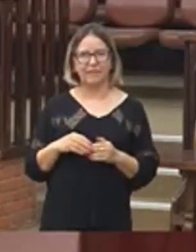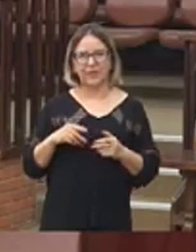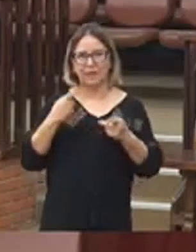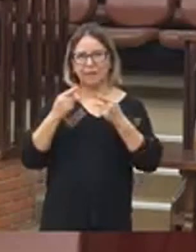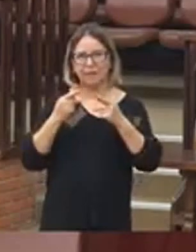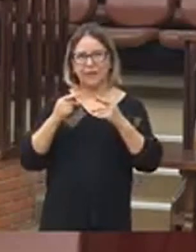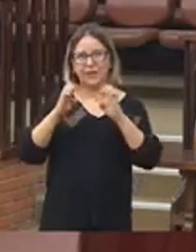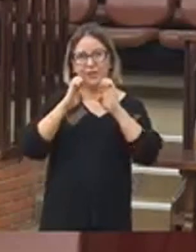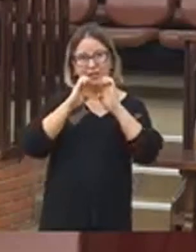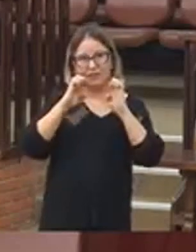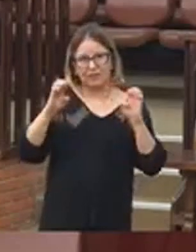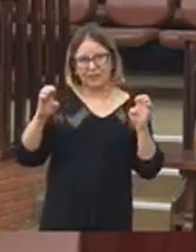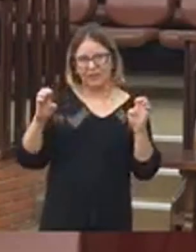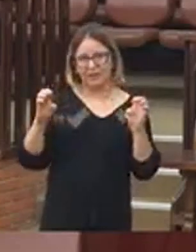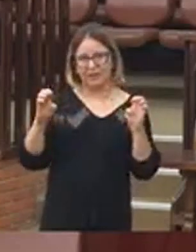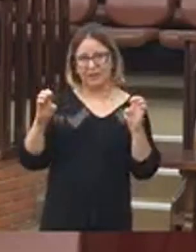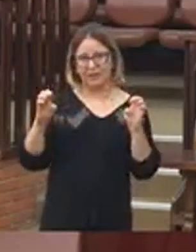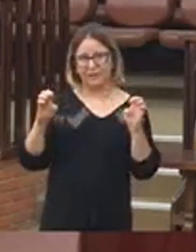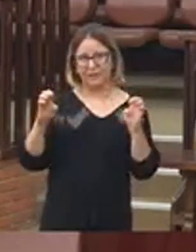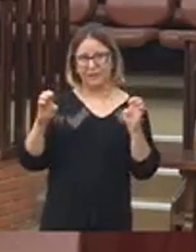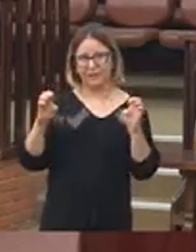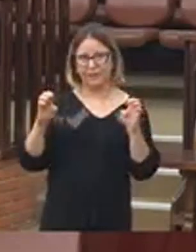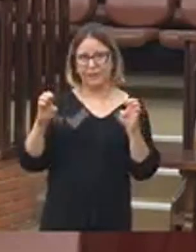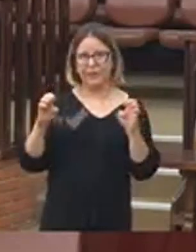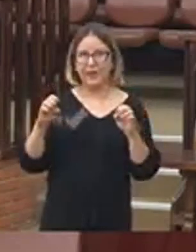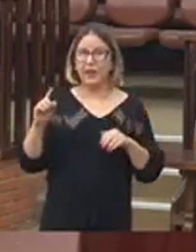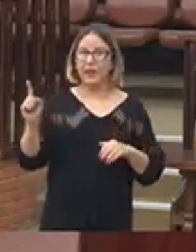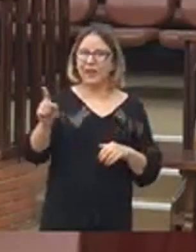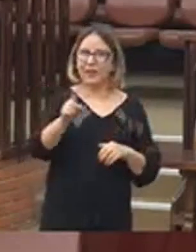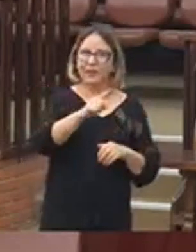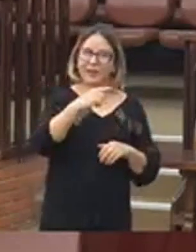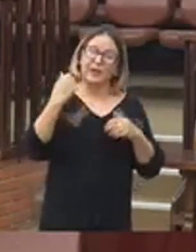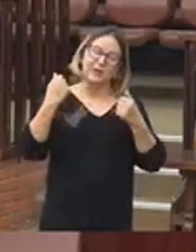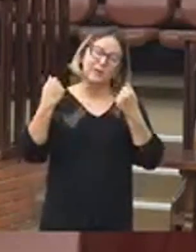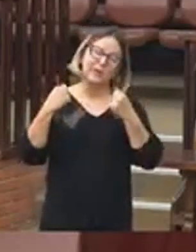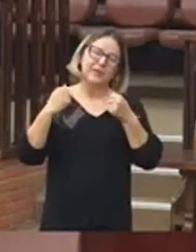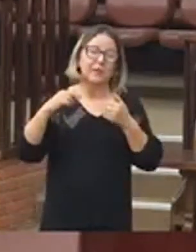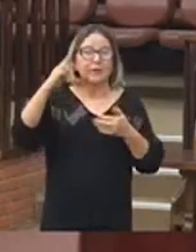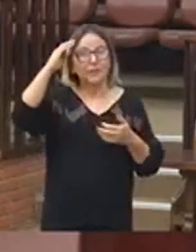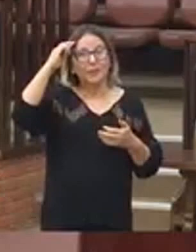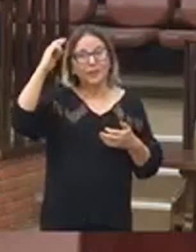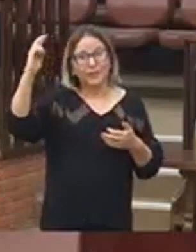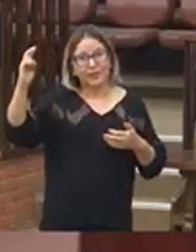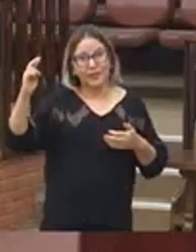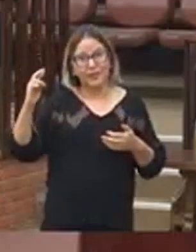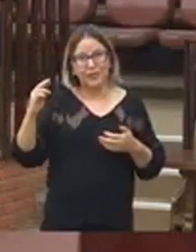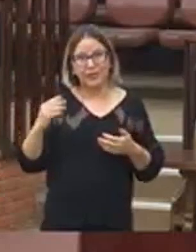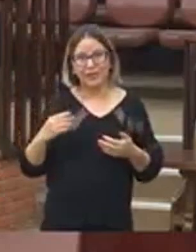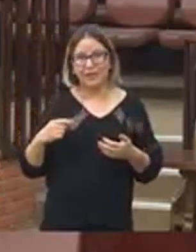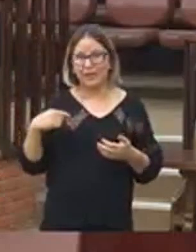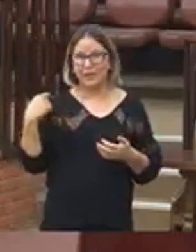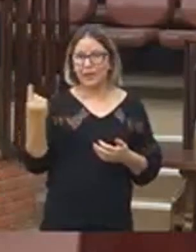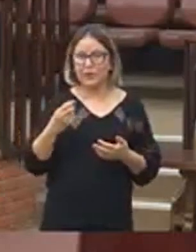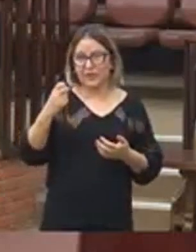E nós precisamos que o Senhor nos dê instrumentos para isso.